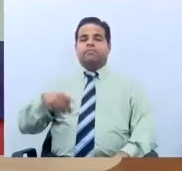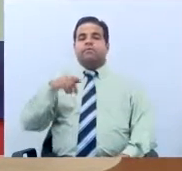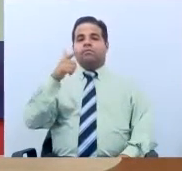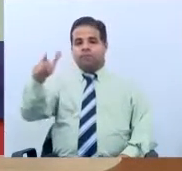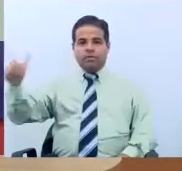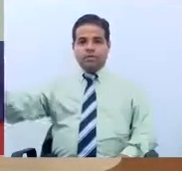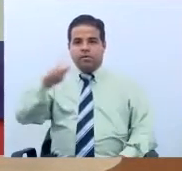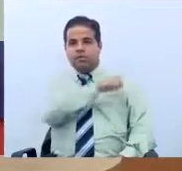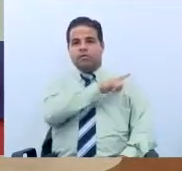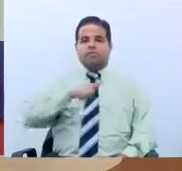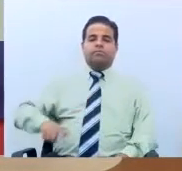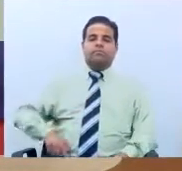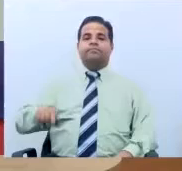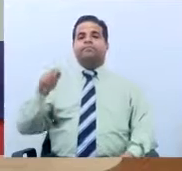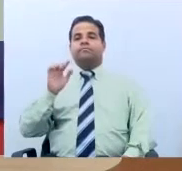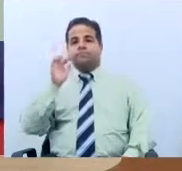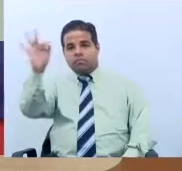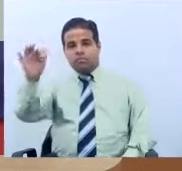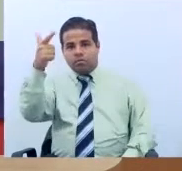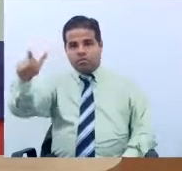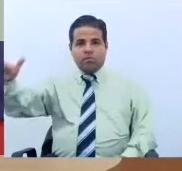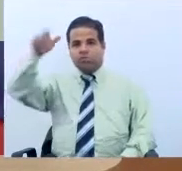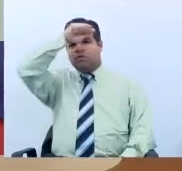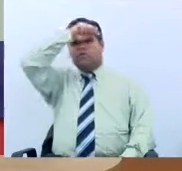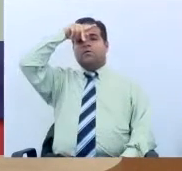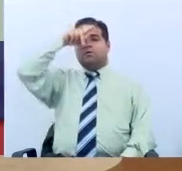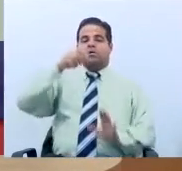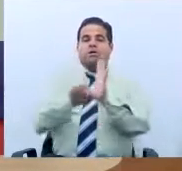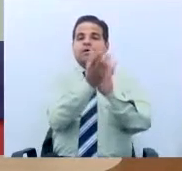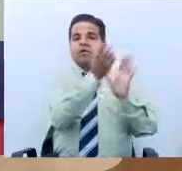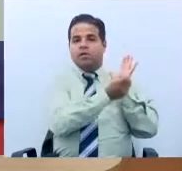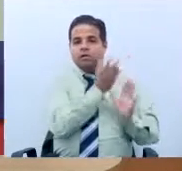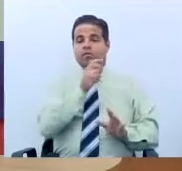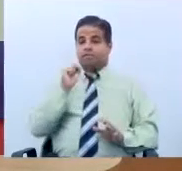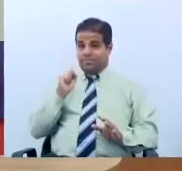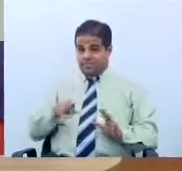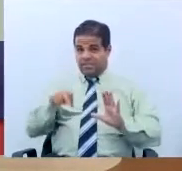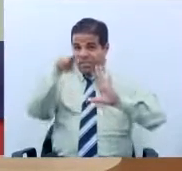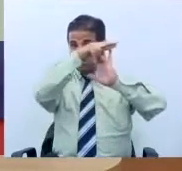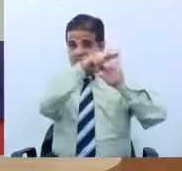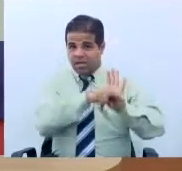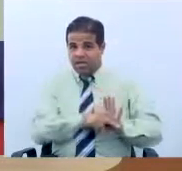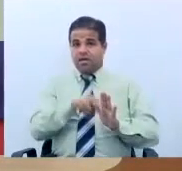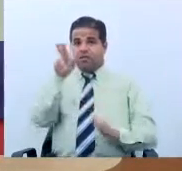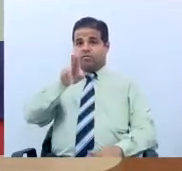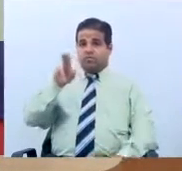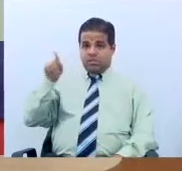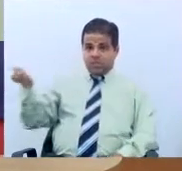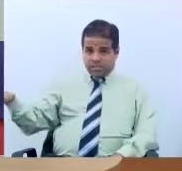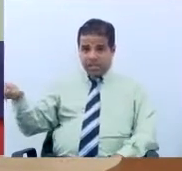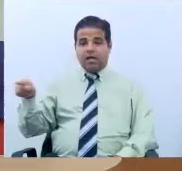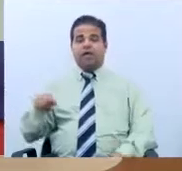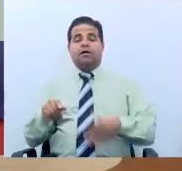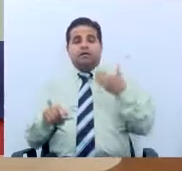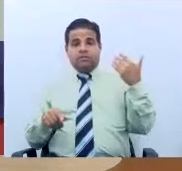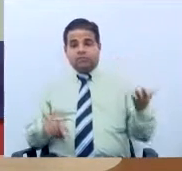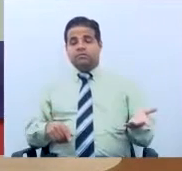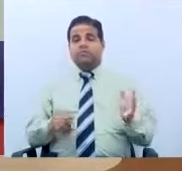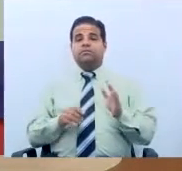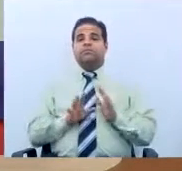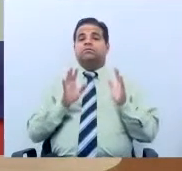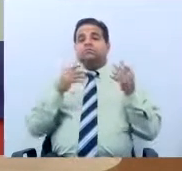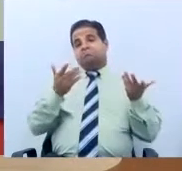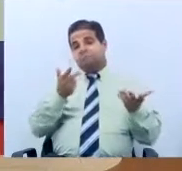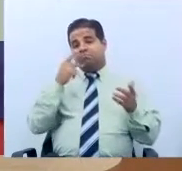os governadores e também os futuros prefeitos eleitos. Porque se a regra que foi utilizada para crime